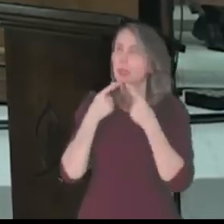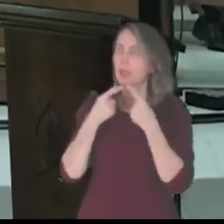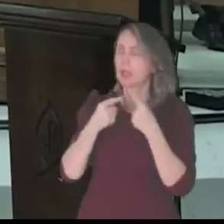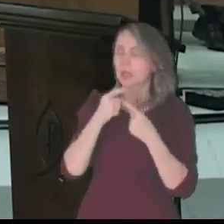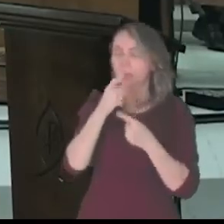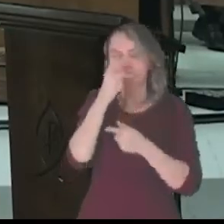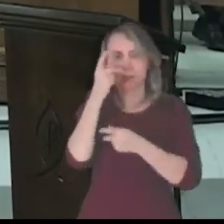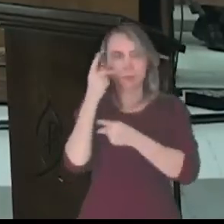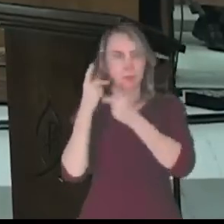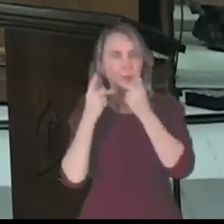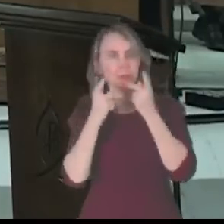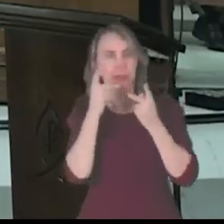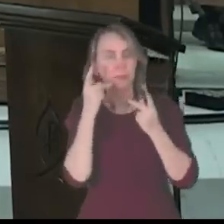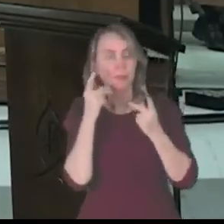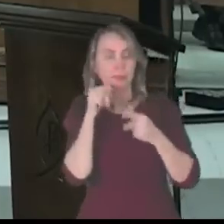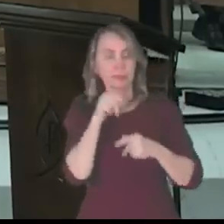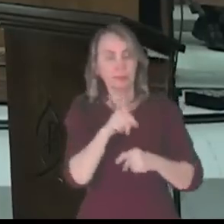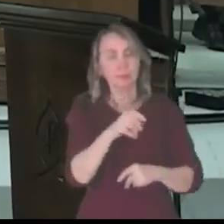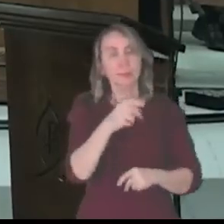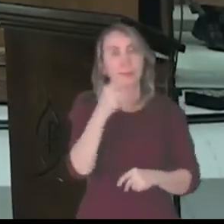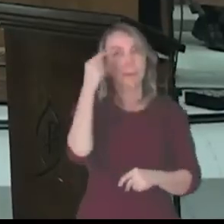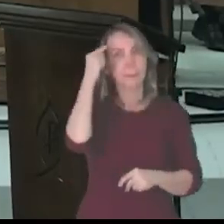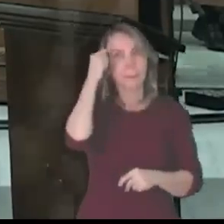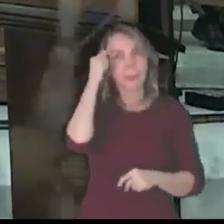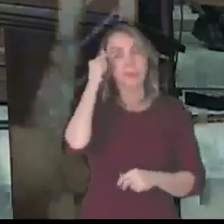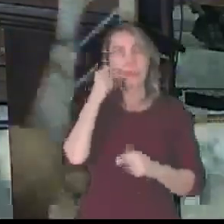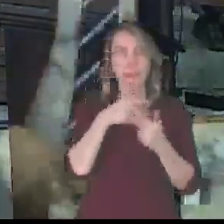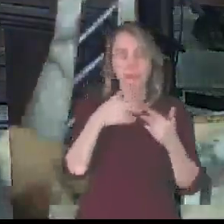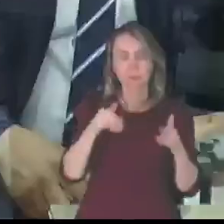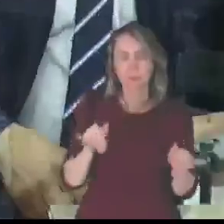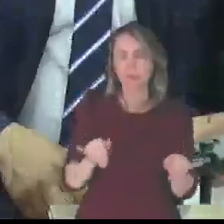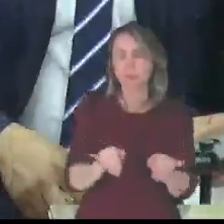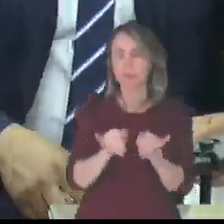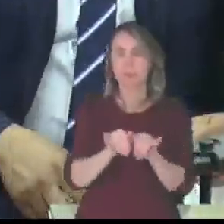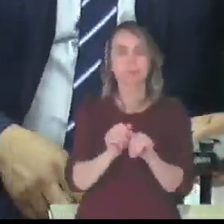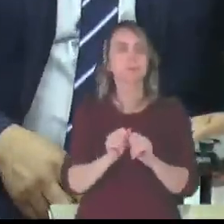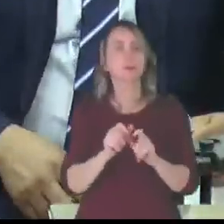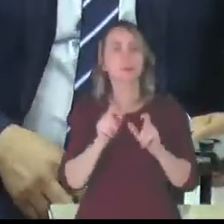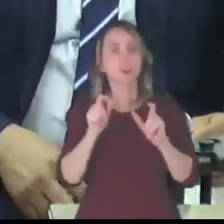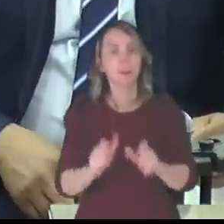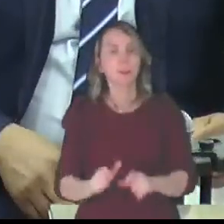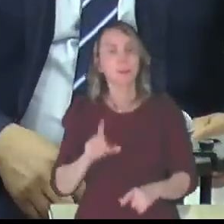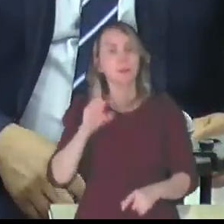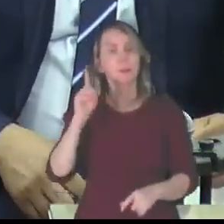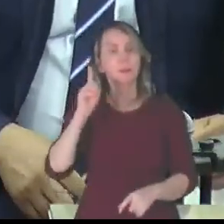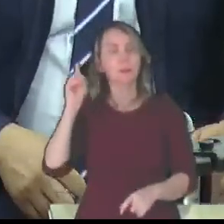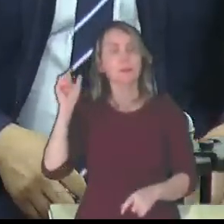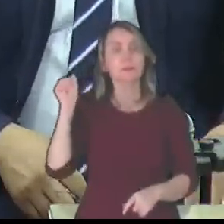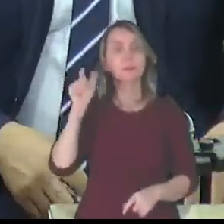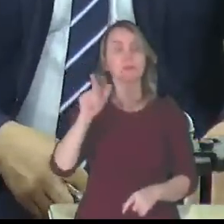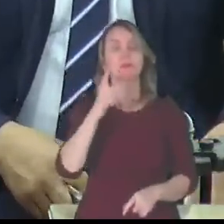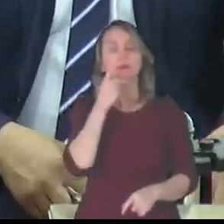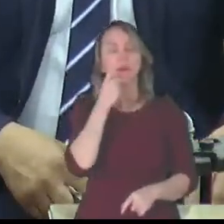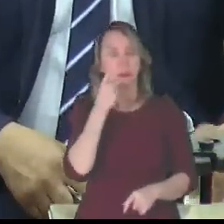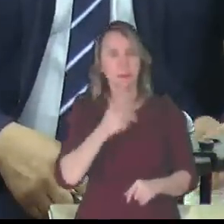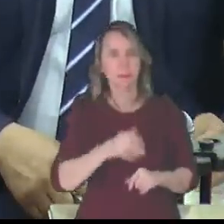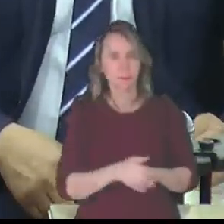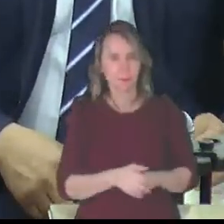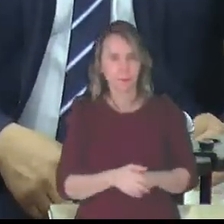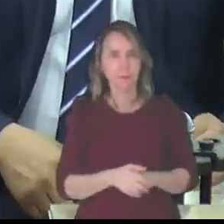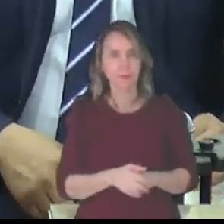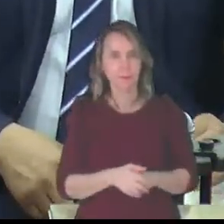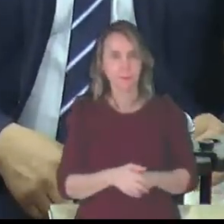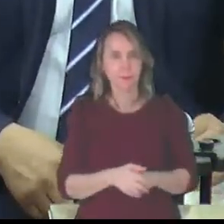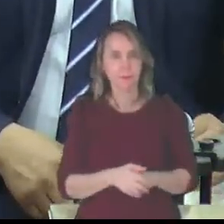pensam coisas Vans Quem foi onde foi que Davi disse isso olha aqui que disseste pela boca